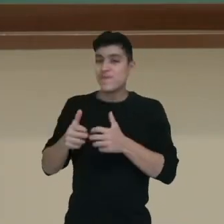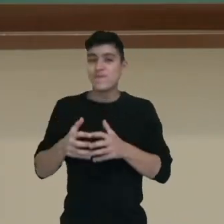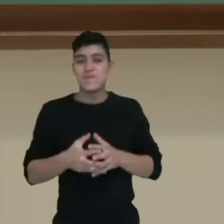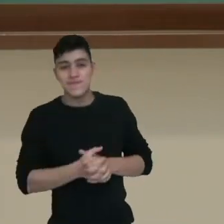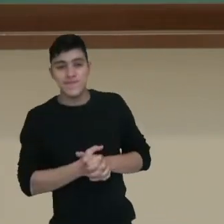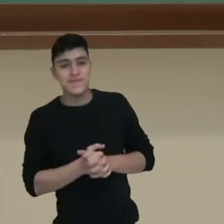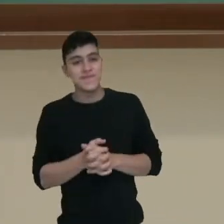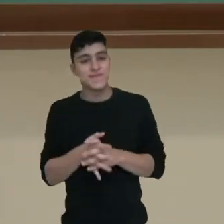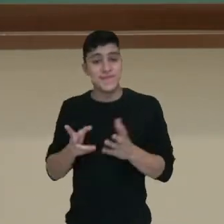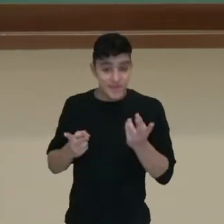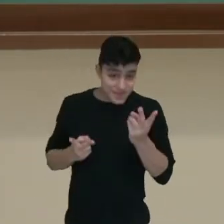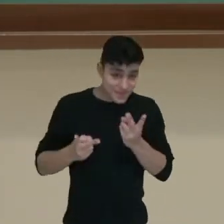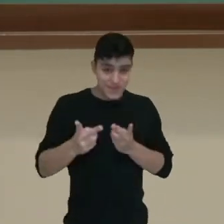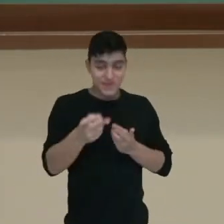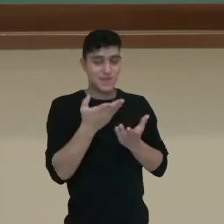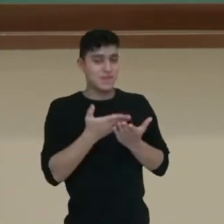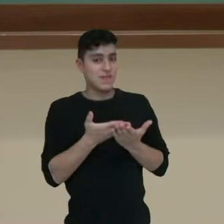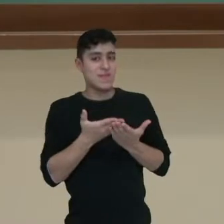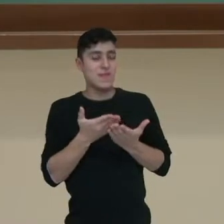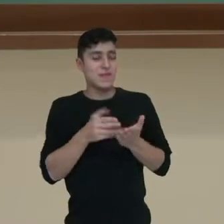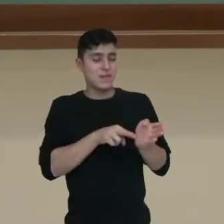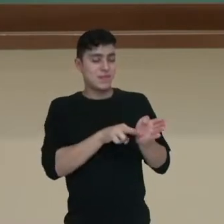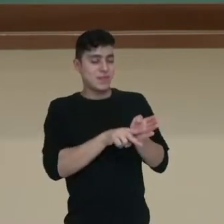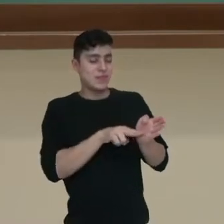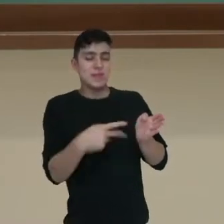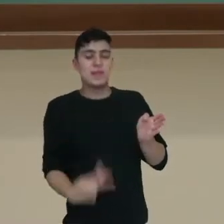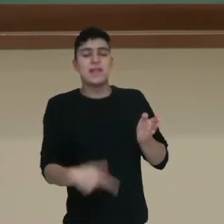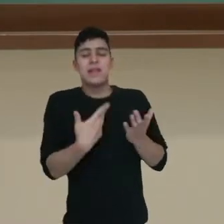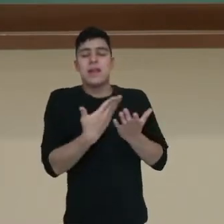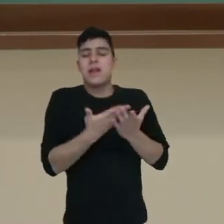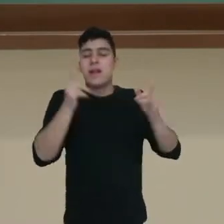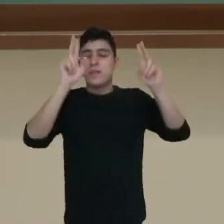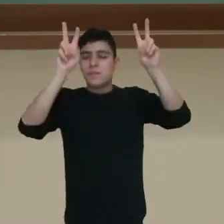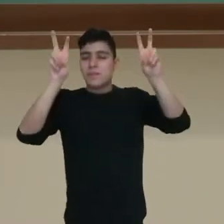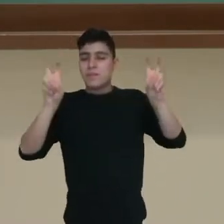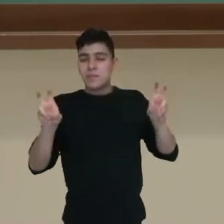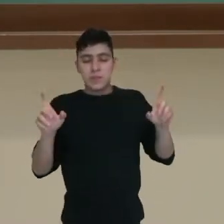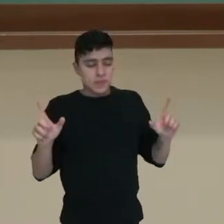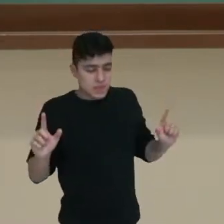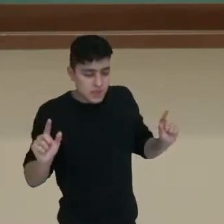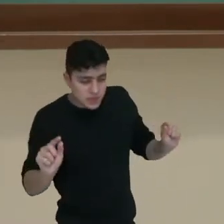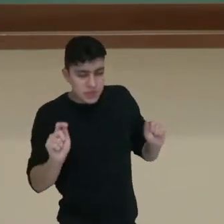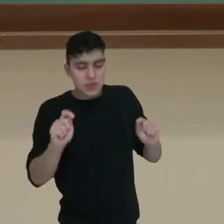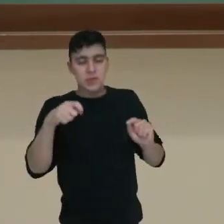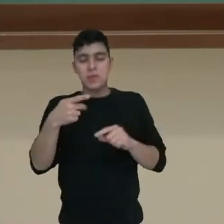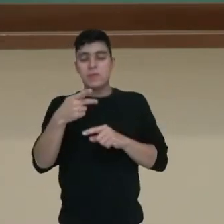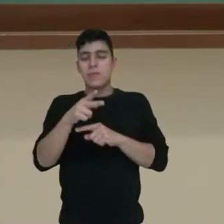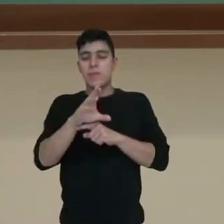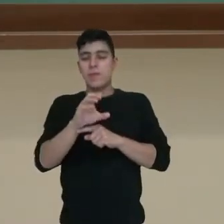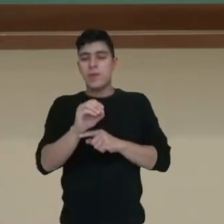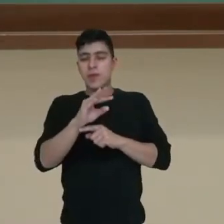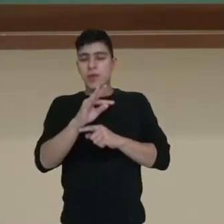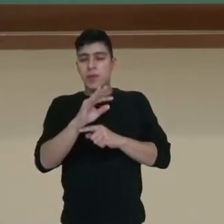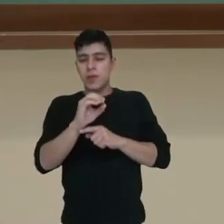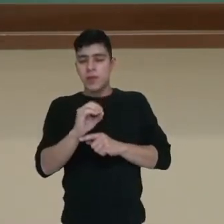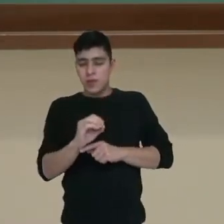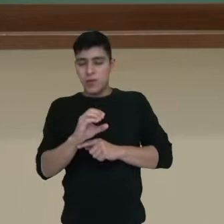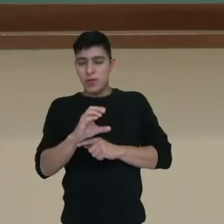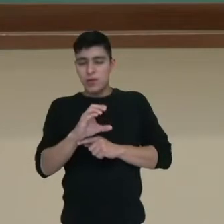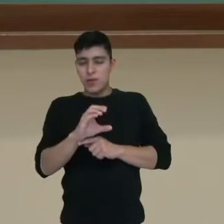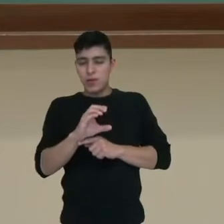e vamos para mais uma aula de biologia. A aula de hoje, o tema de hoje, né, é os protoctistas, o reino protoctista, só que